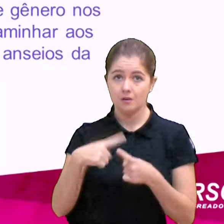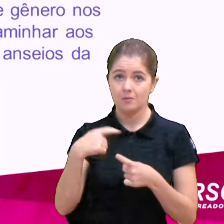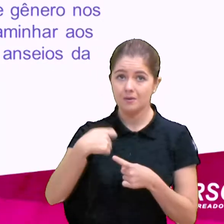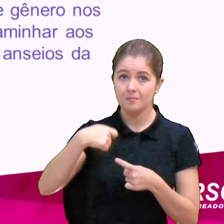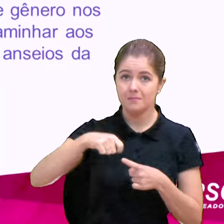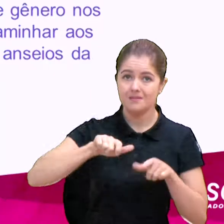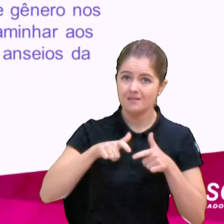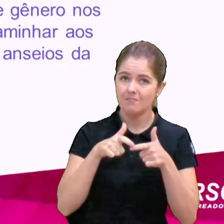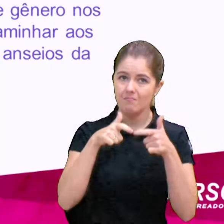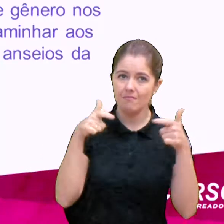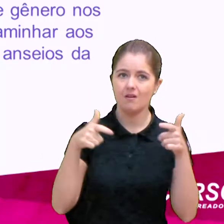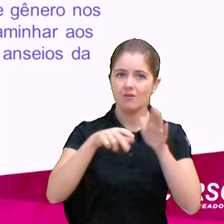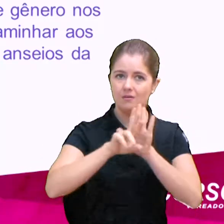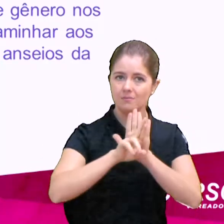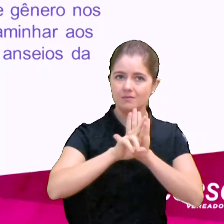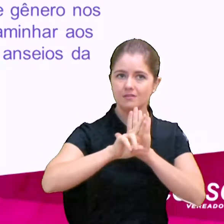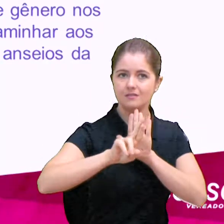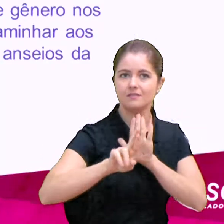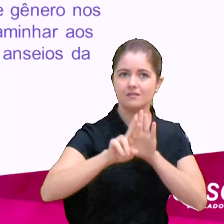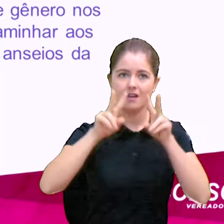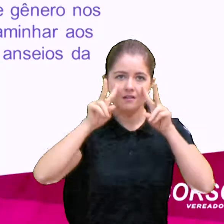visibilidade, destaque às mulheres,